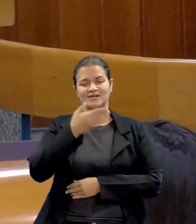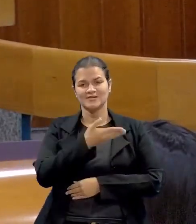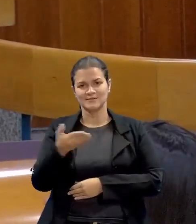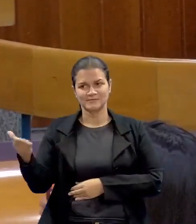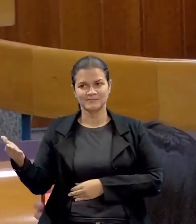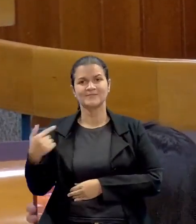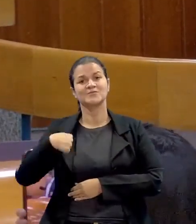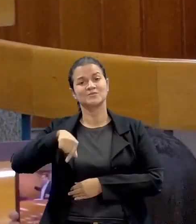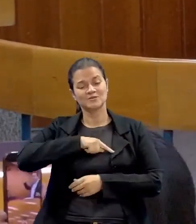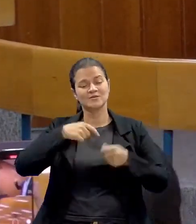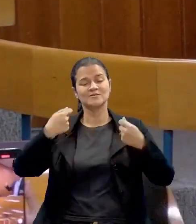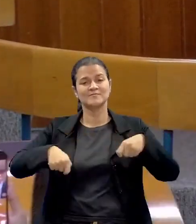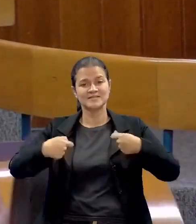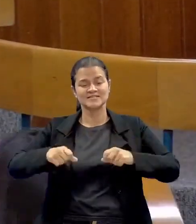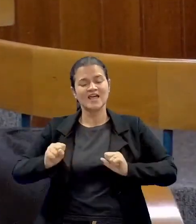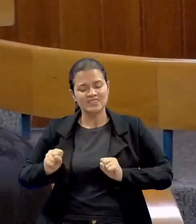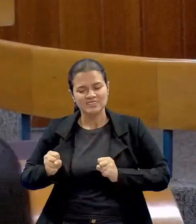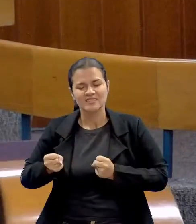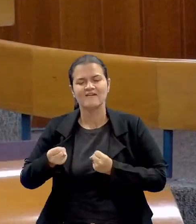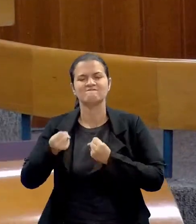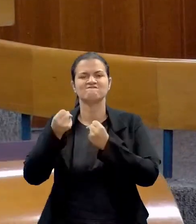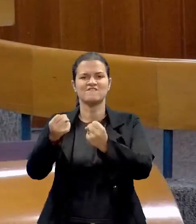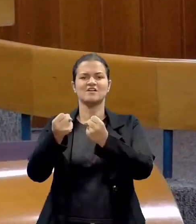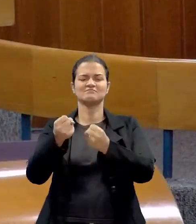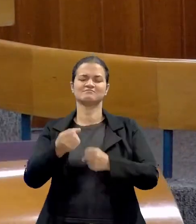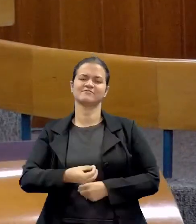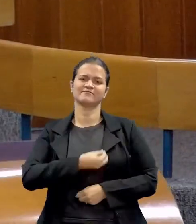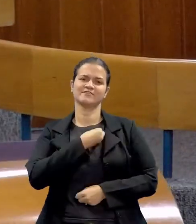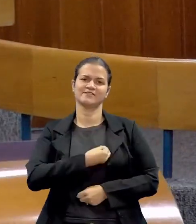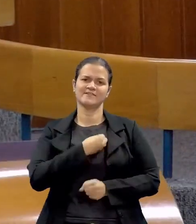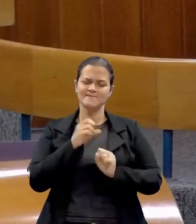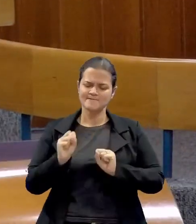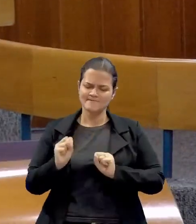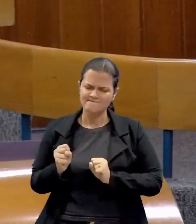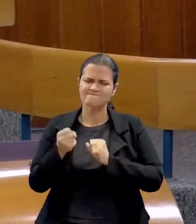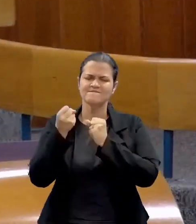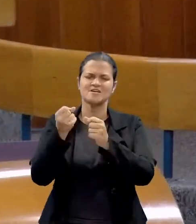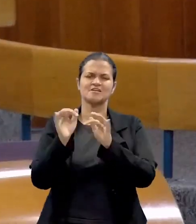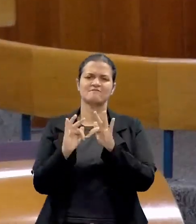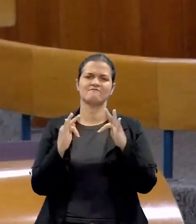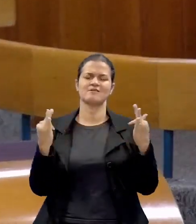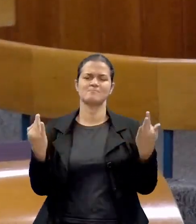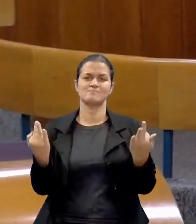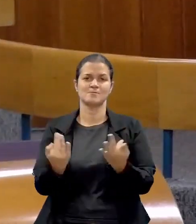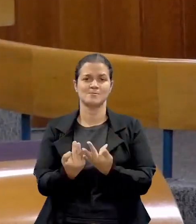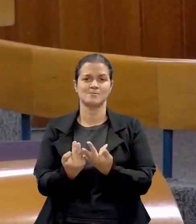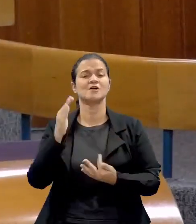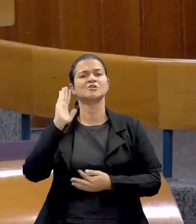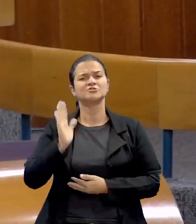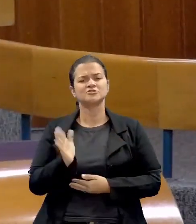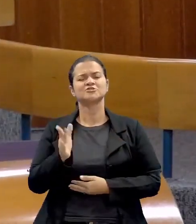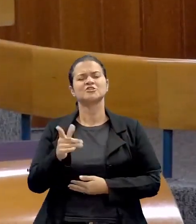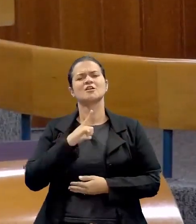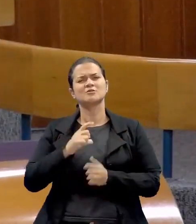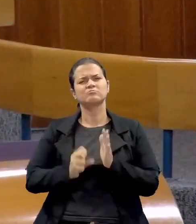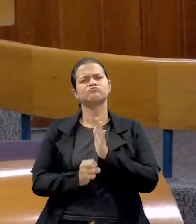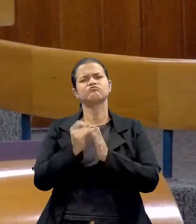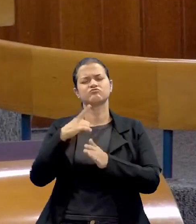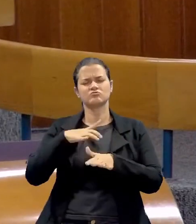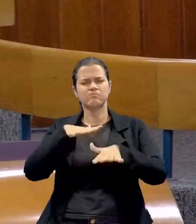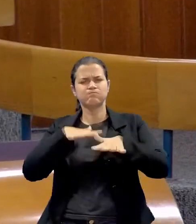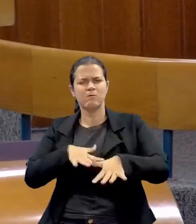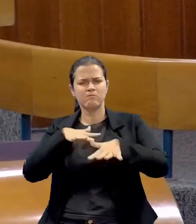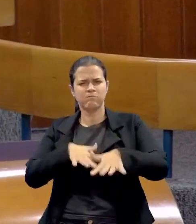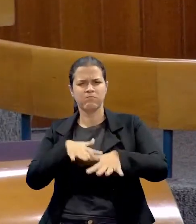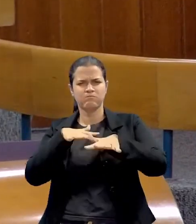possamos defender a vida, defender a família. Já fizemos muitas das vezes movimentos na cidade de